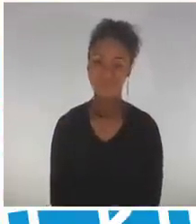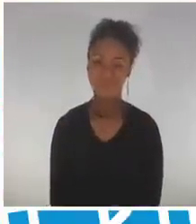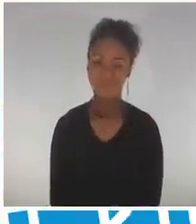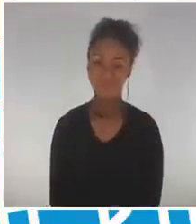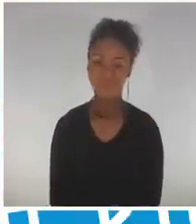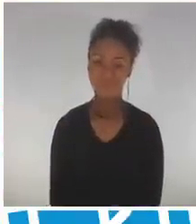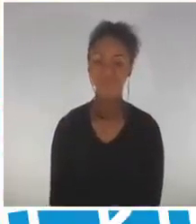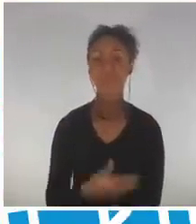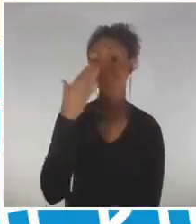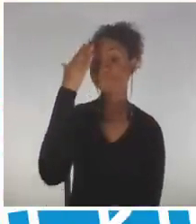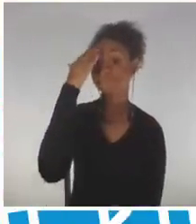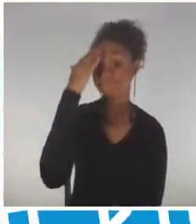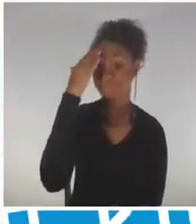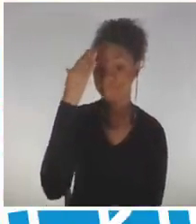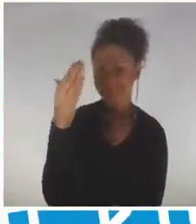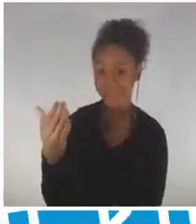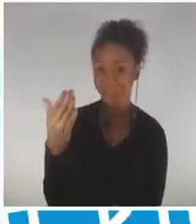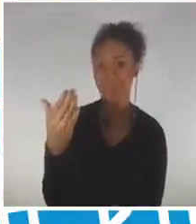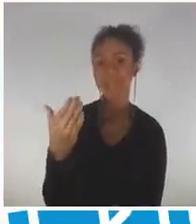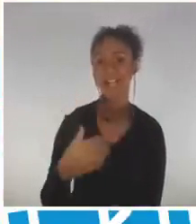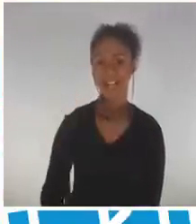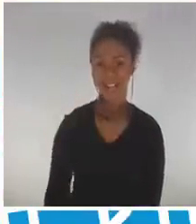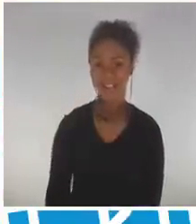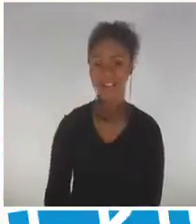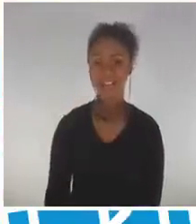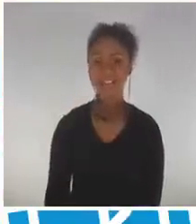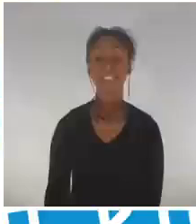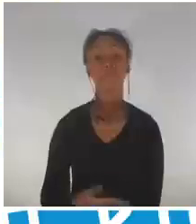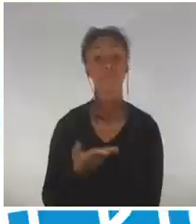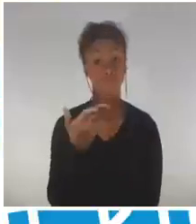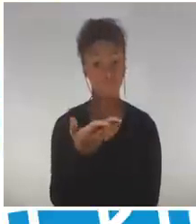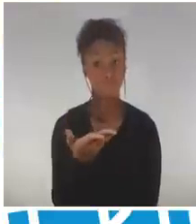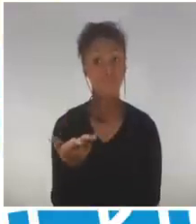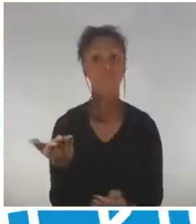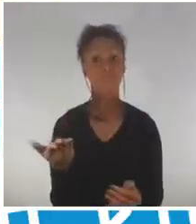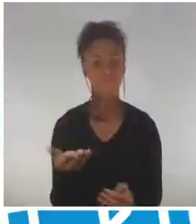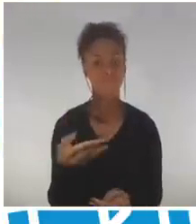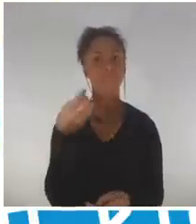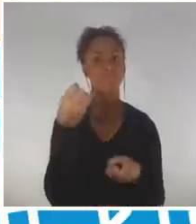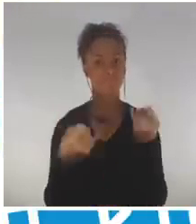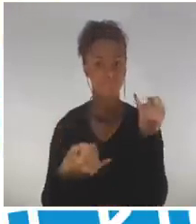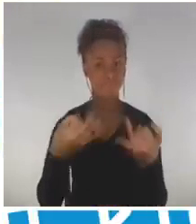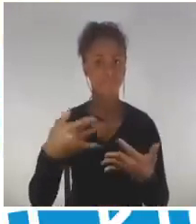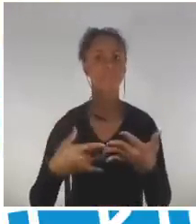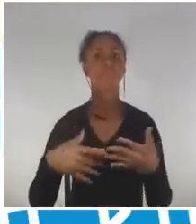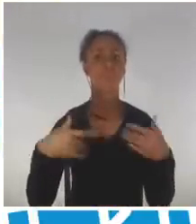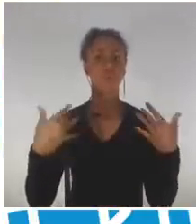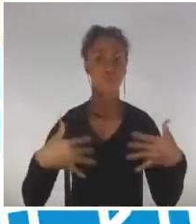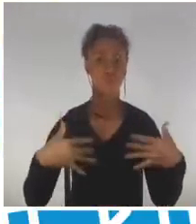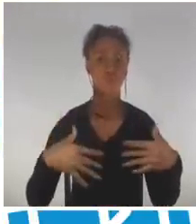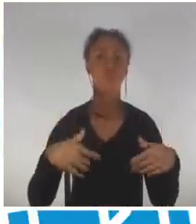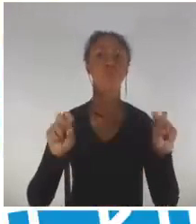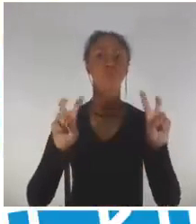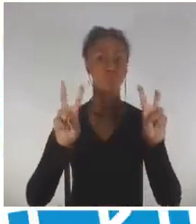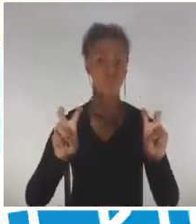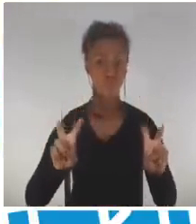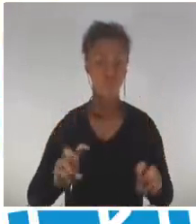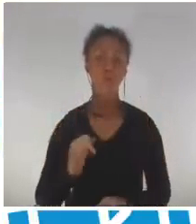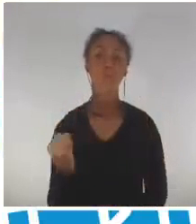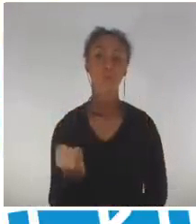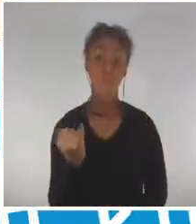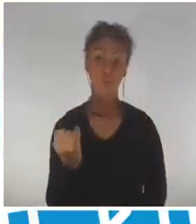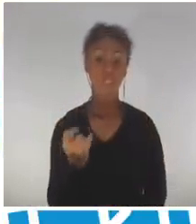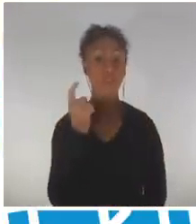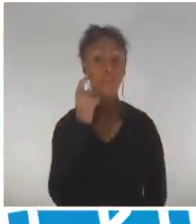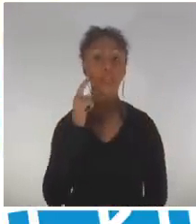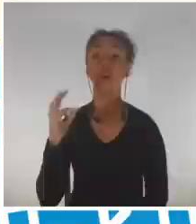Muito obrigada, Nilma. Eu acho que você tocou nos pontos mais importantes que devem orientar o futuro